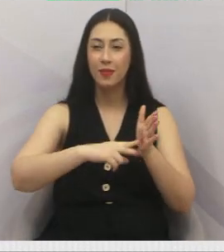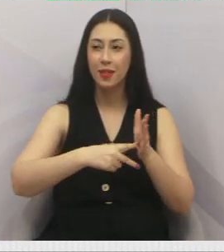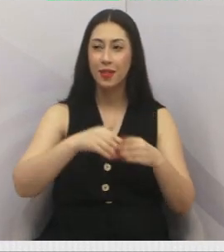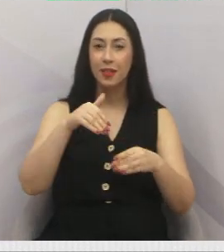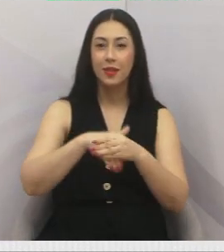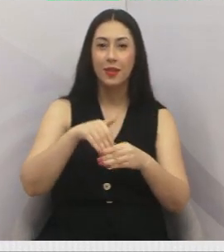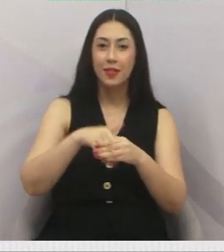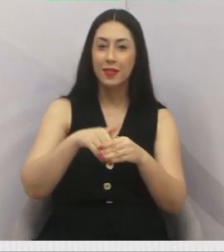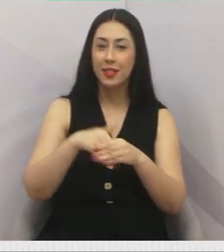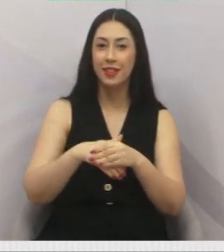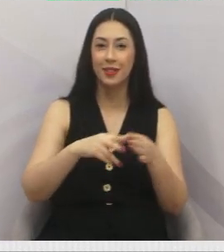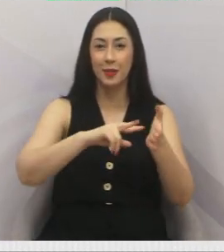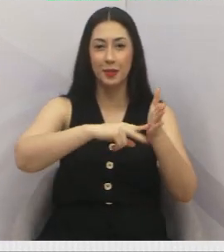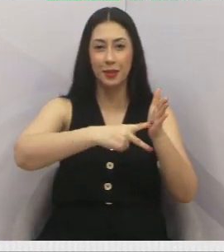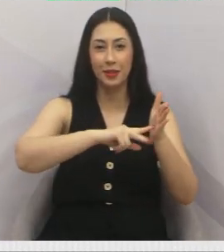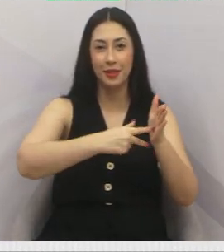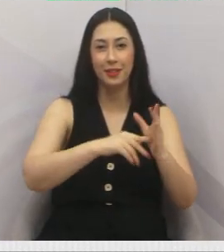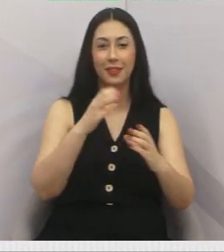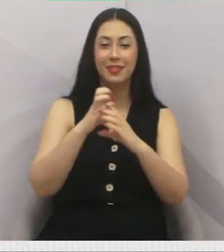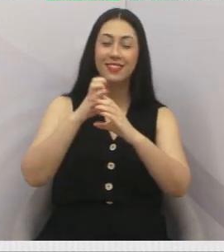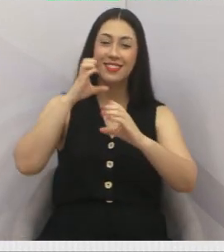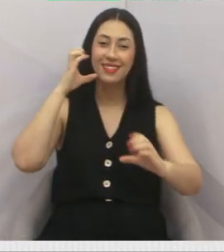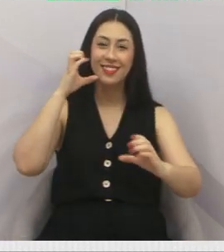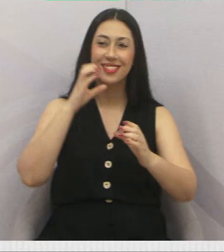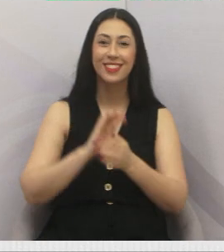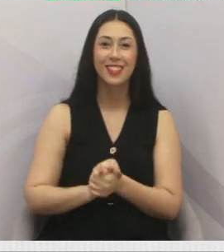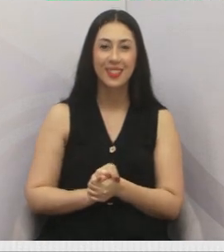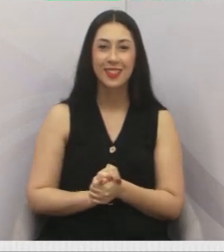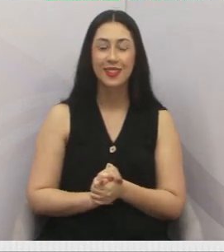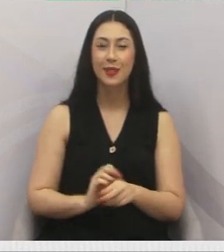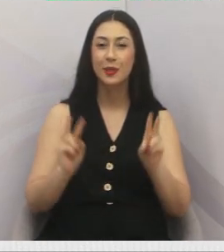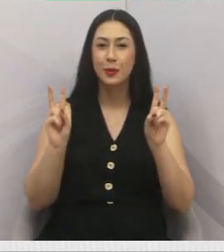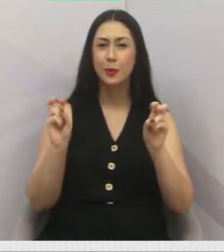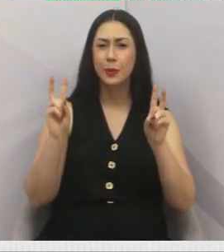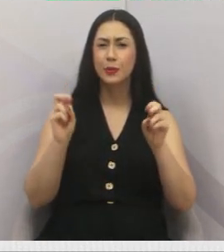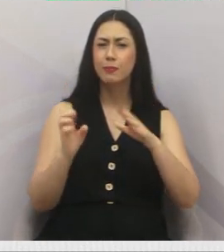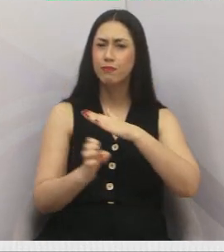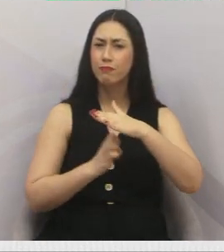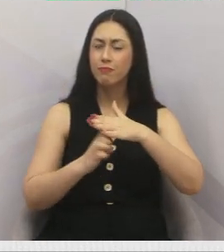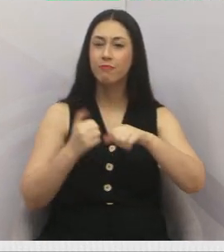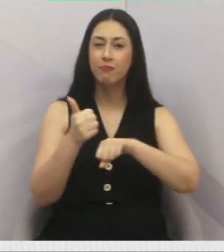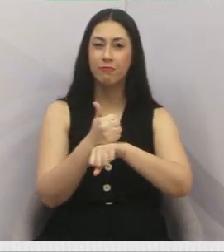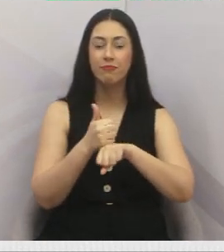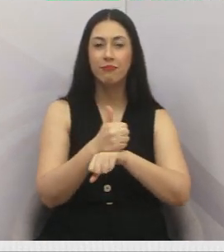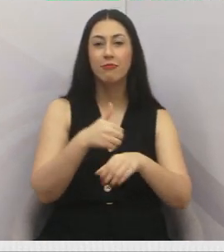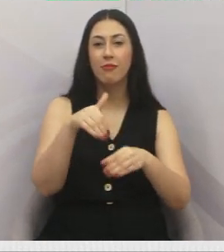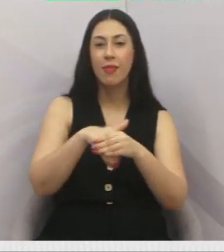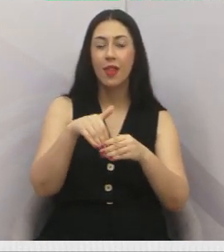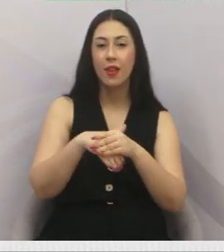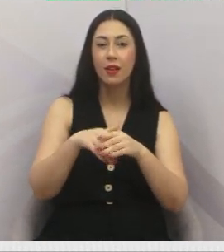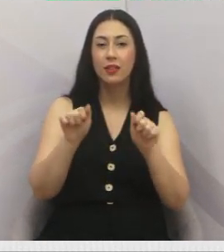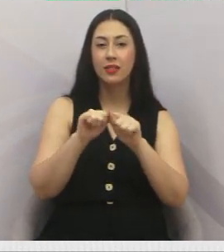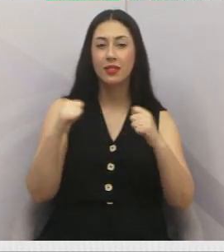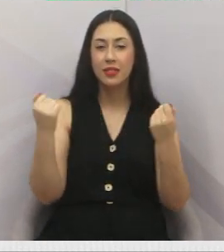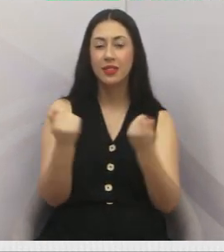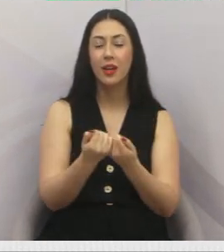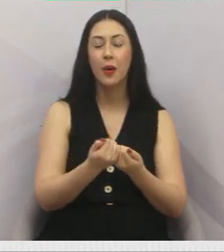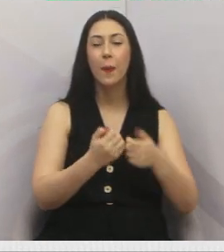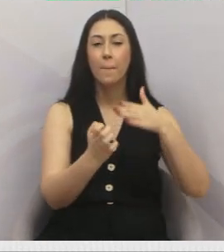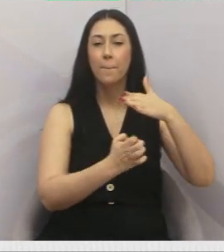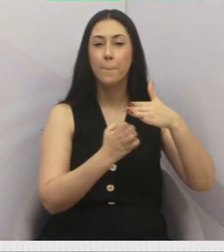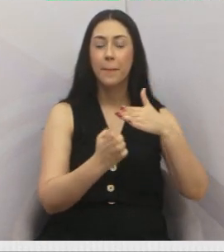Um voto para Sindicato dos Engenheiros. Segmento empresas e entidades profissionais. Um voto para Associação das Empresas de